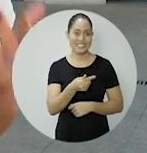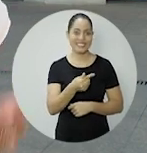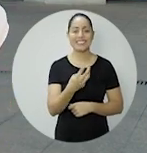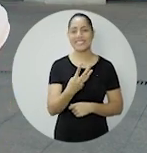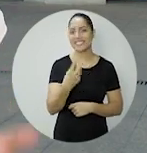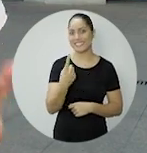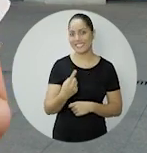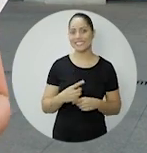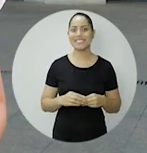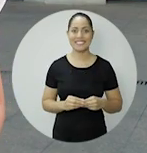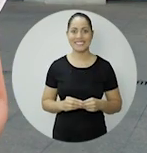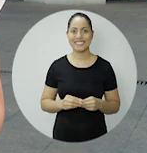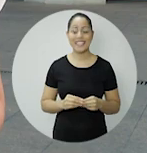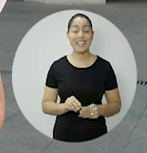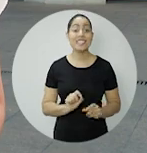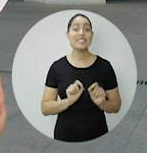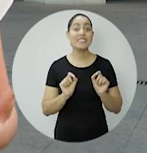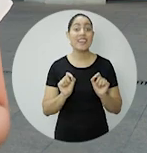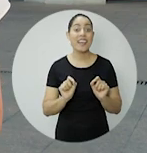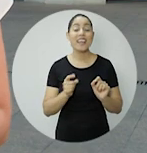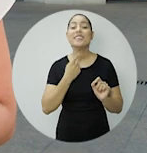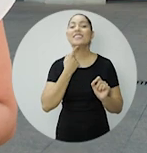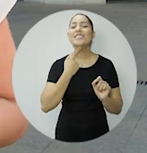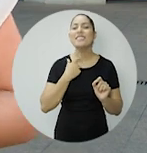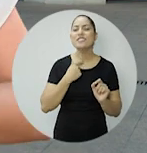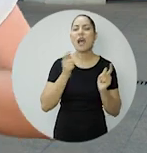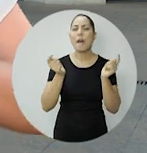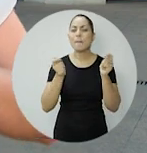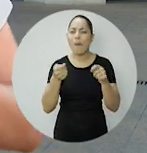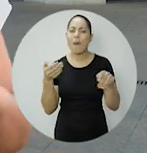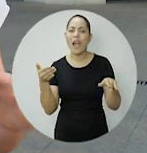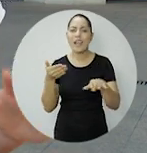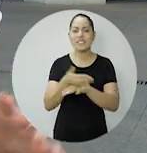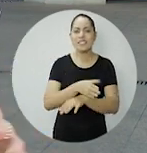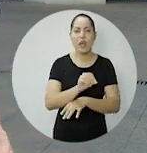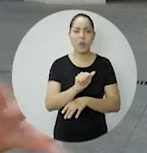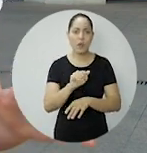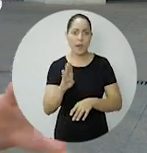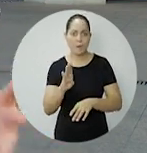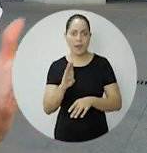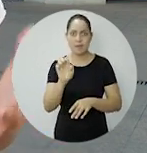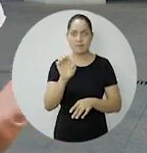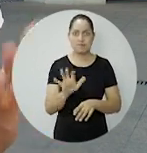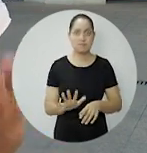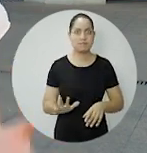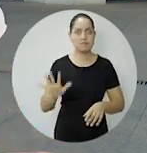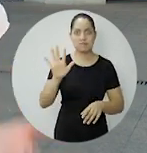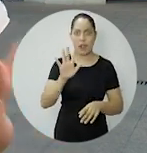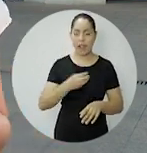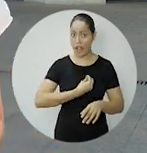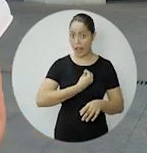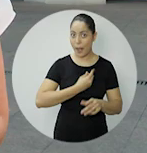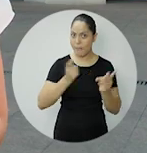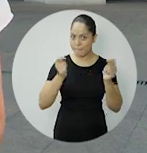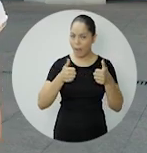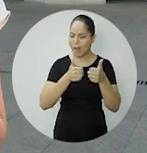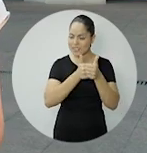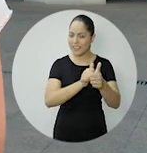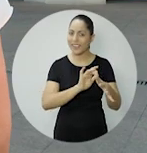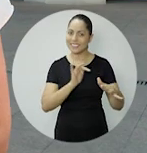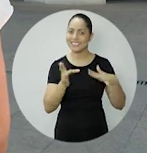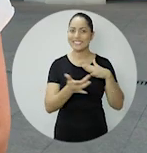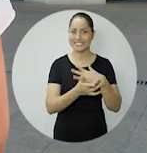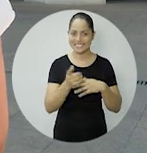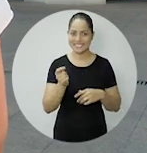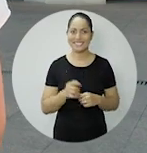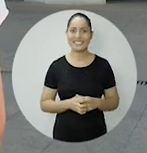19 47 31. E se quiser conferir tudo que a Ordem dos Advogados do Brasil faz em tempo real, é